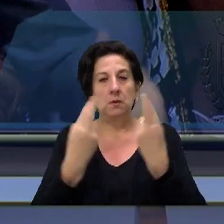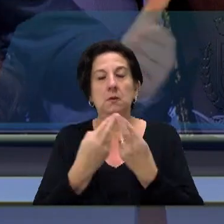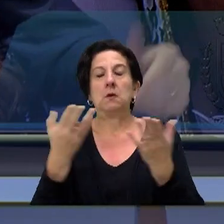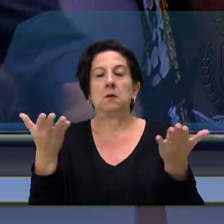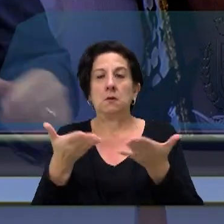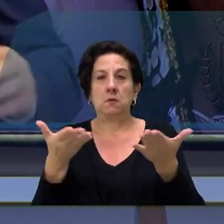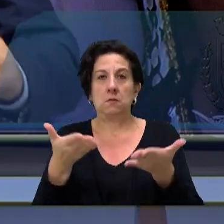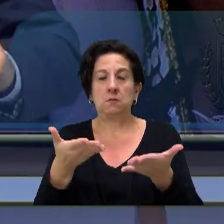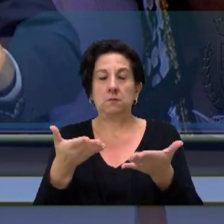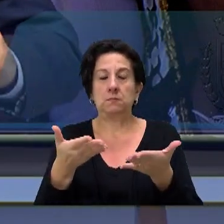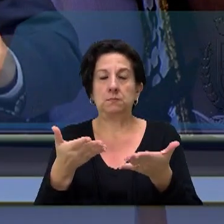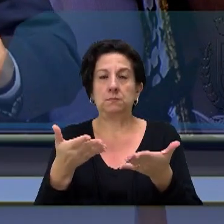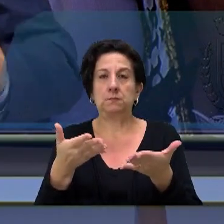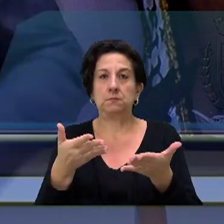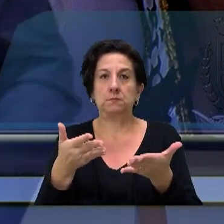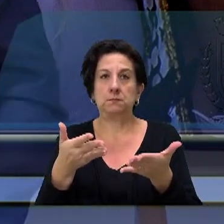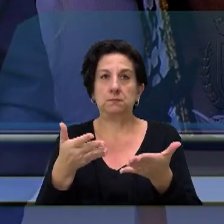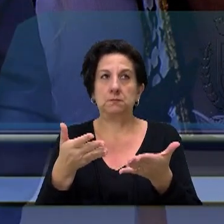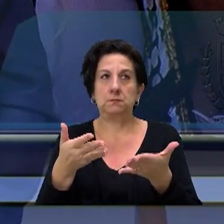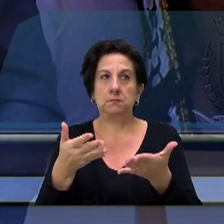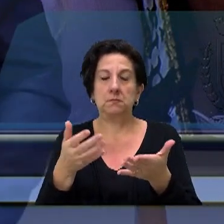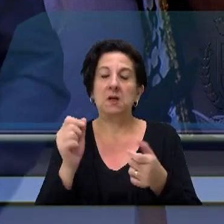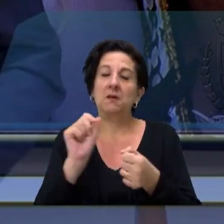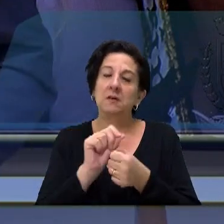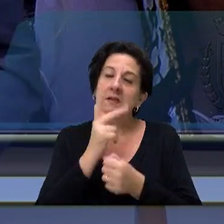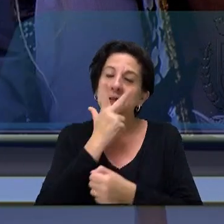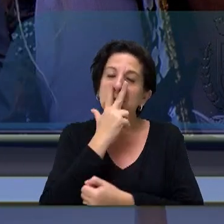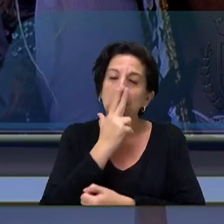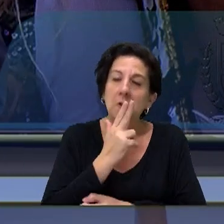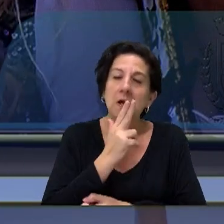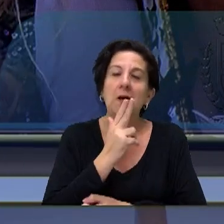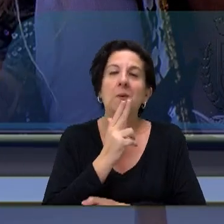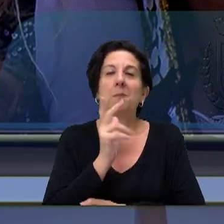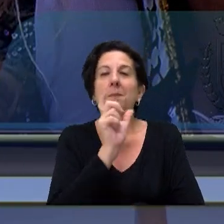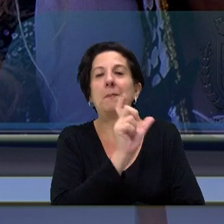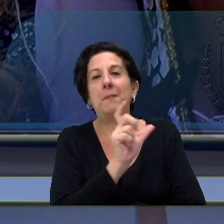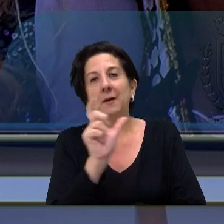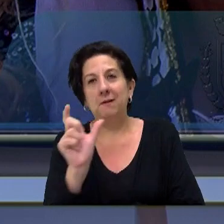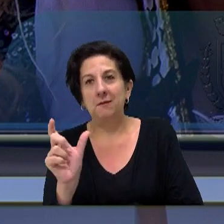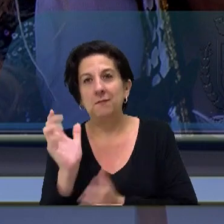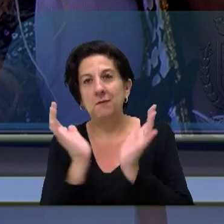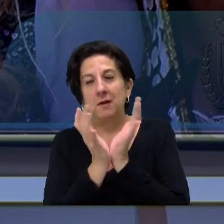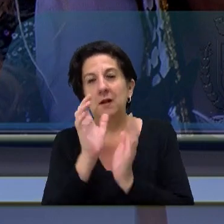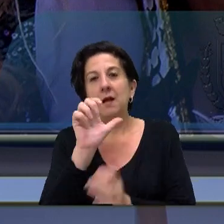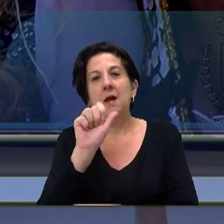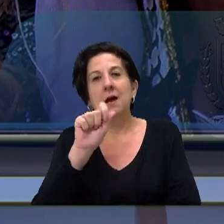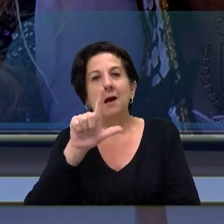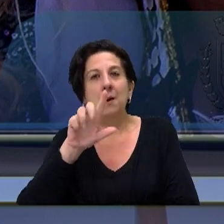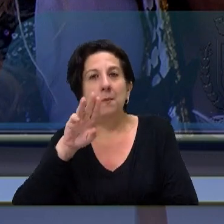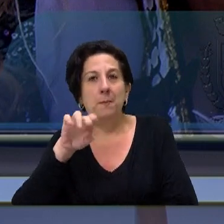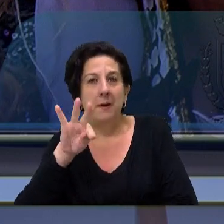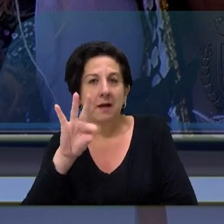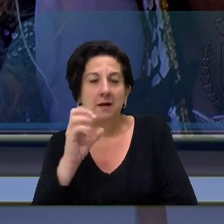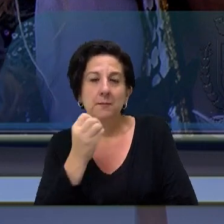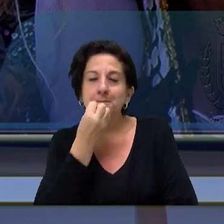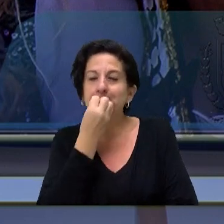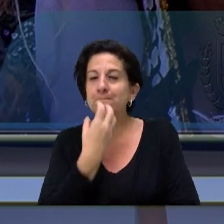hoje, fazer as minhas palavras, as palavras proferidas também pelo colega Alberto Reck, que muito